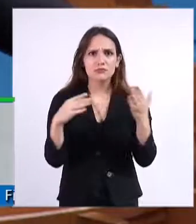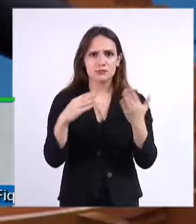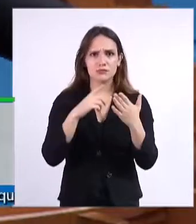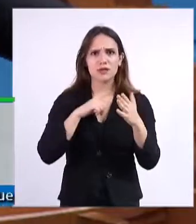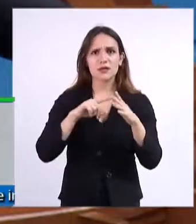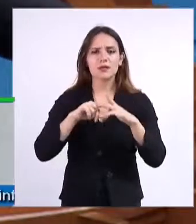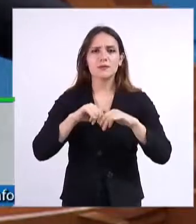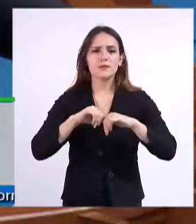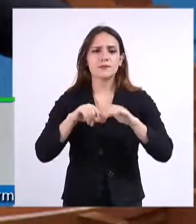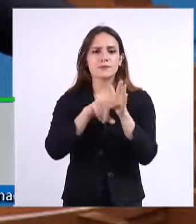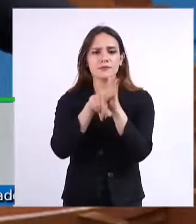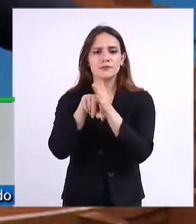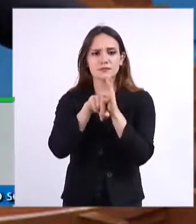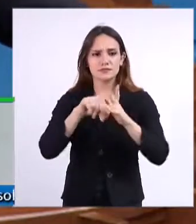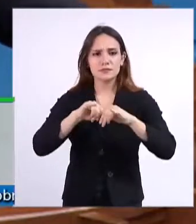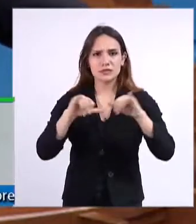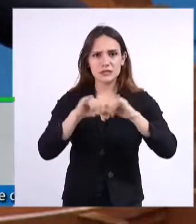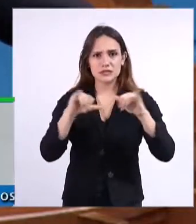divulgadas ontem,